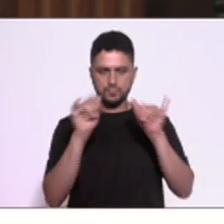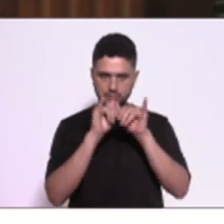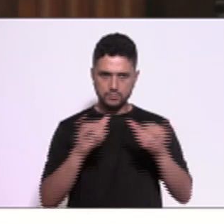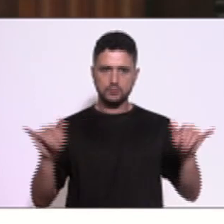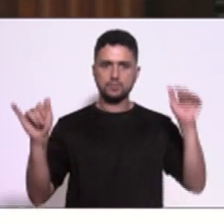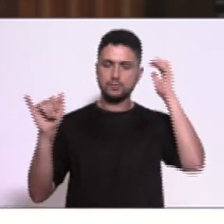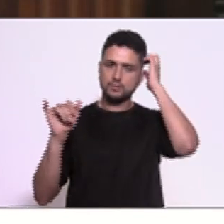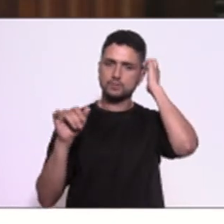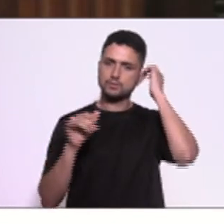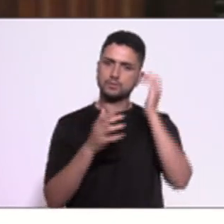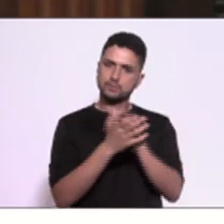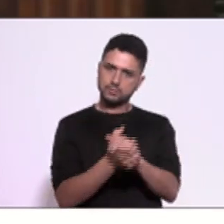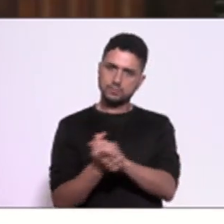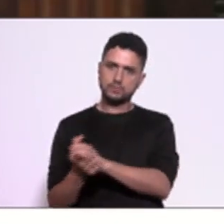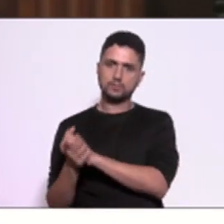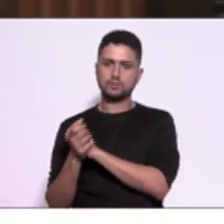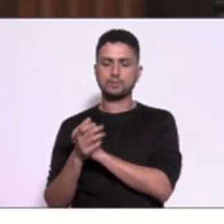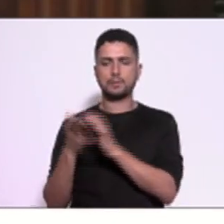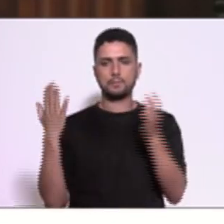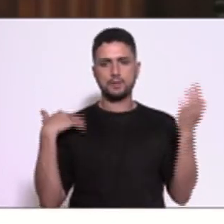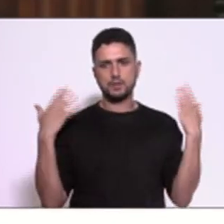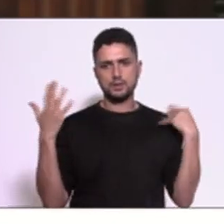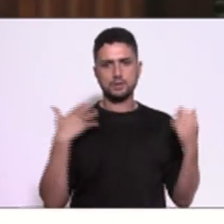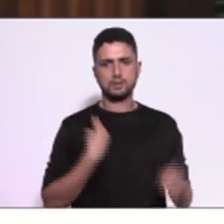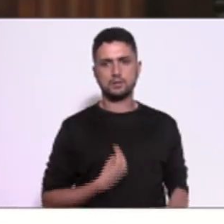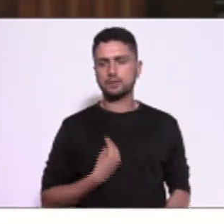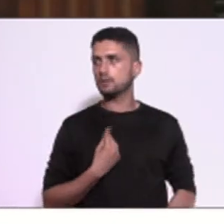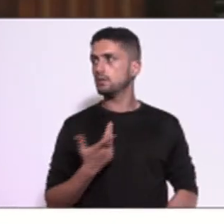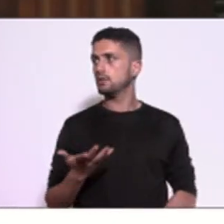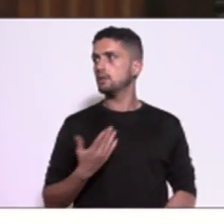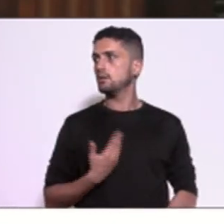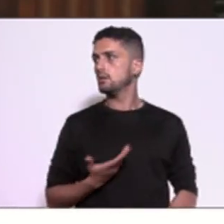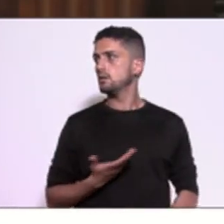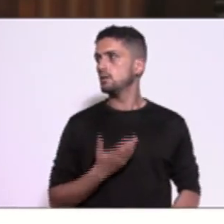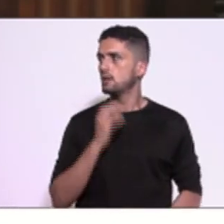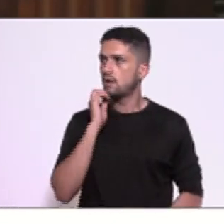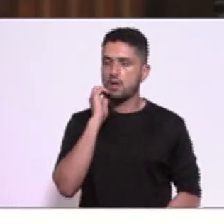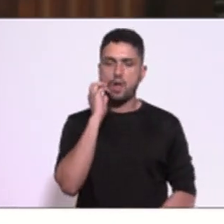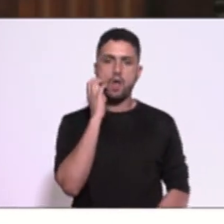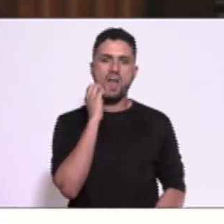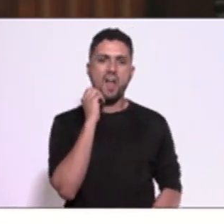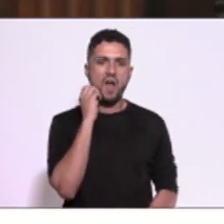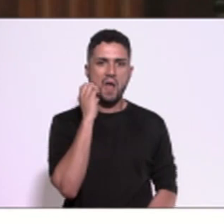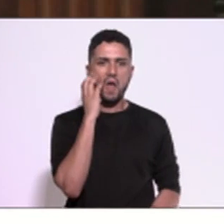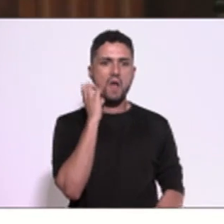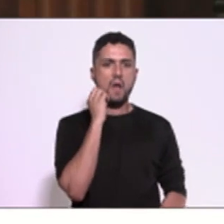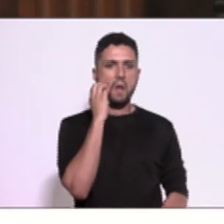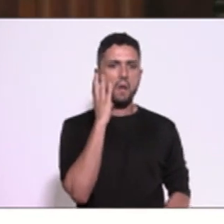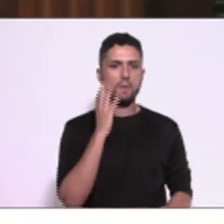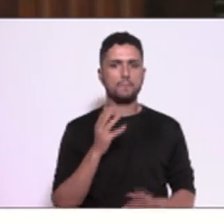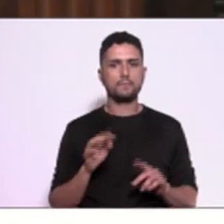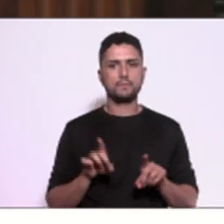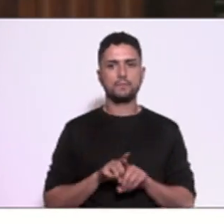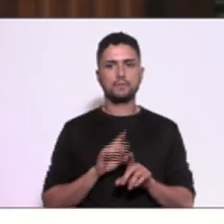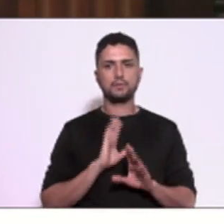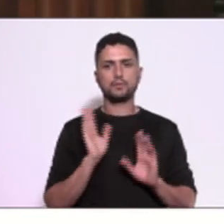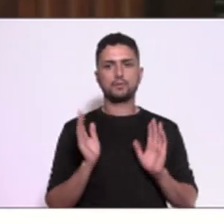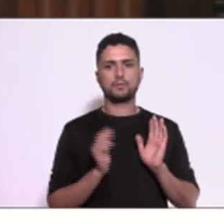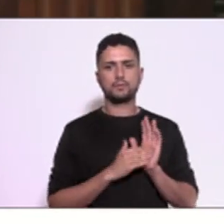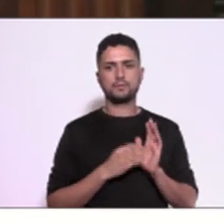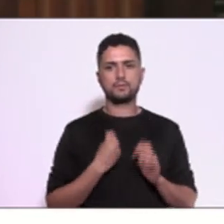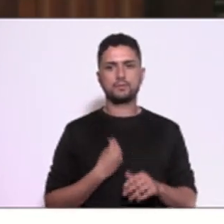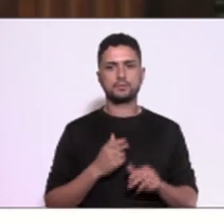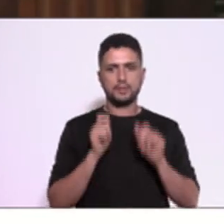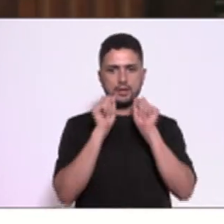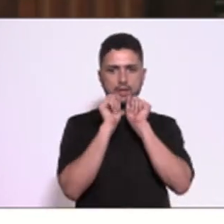os militares aqui presentes, que muito nos honra com sua presença, e cumprimentar o público em geral. A